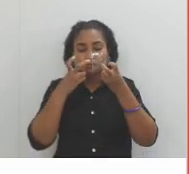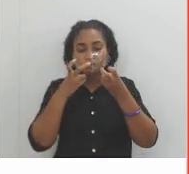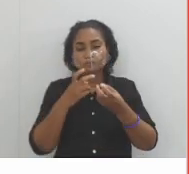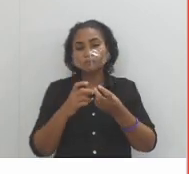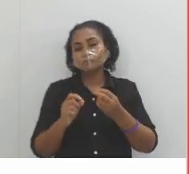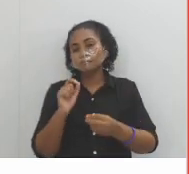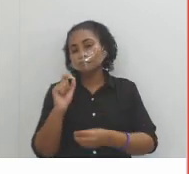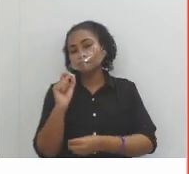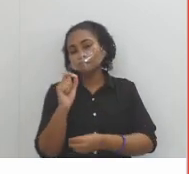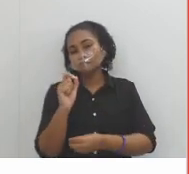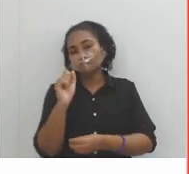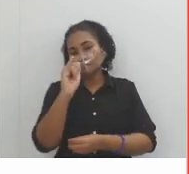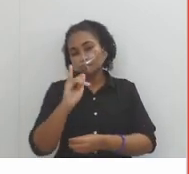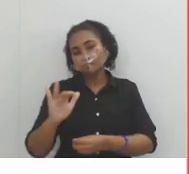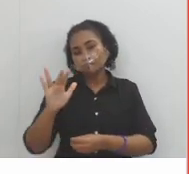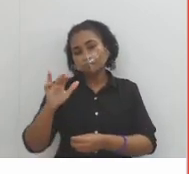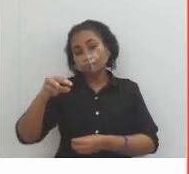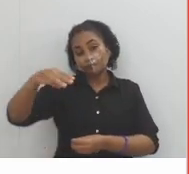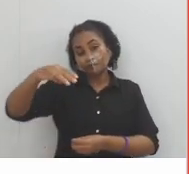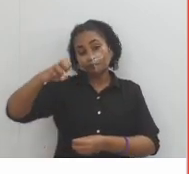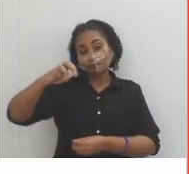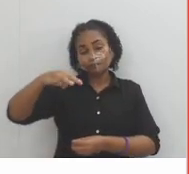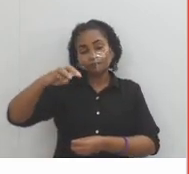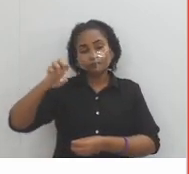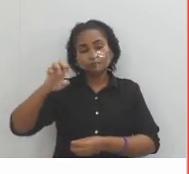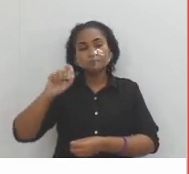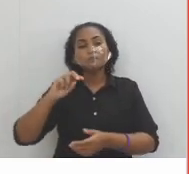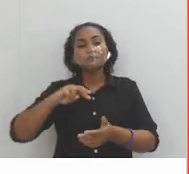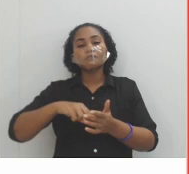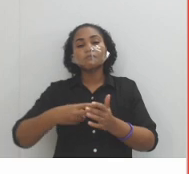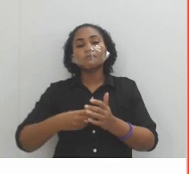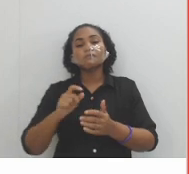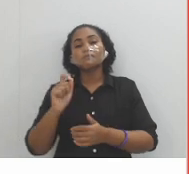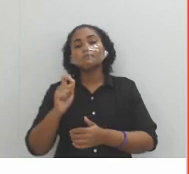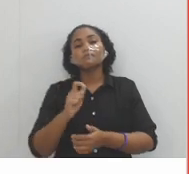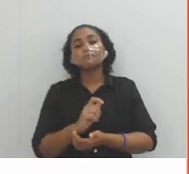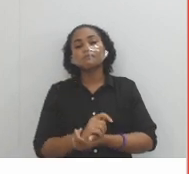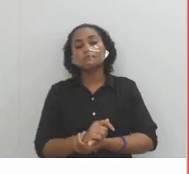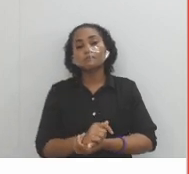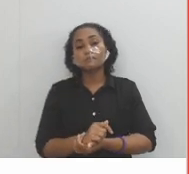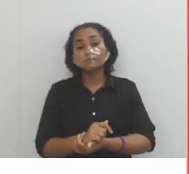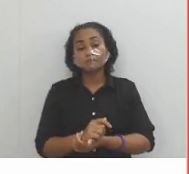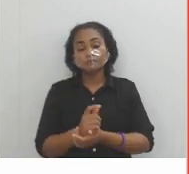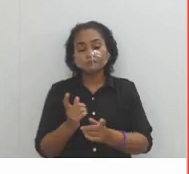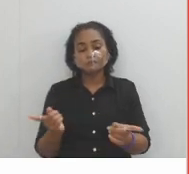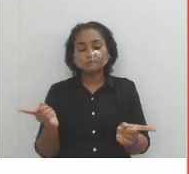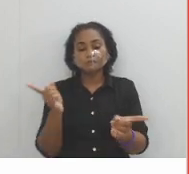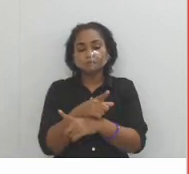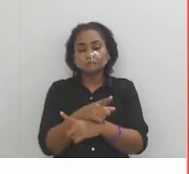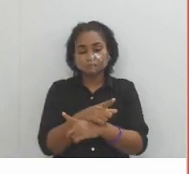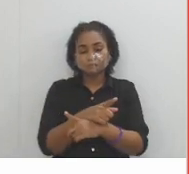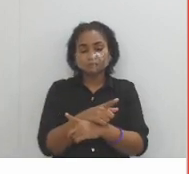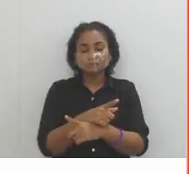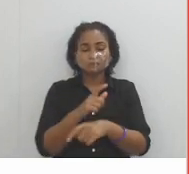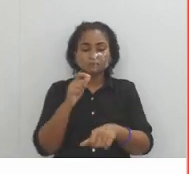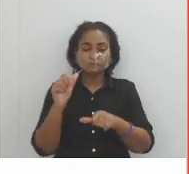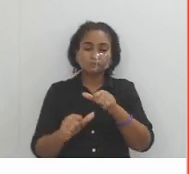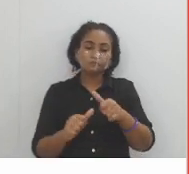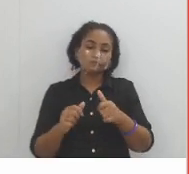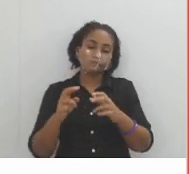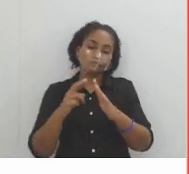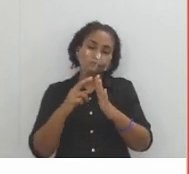percebam que nesse meme, né, nós temos uma transgressão à norma gramatical.